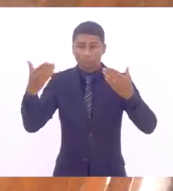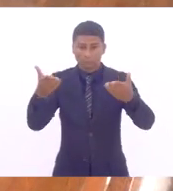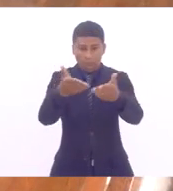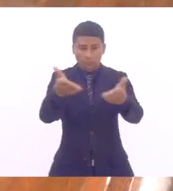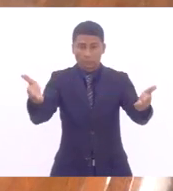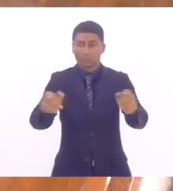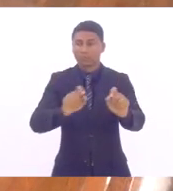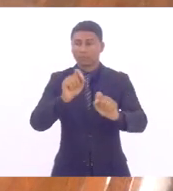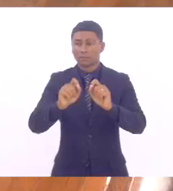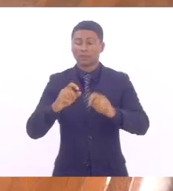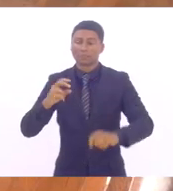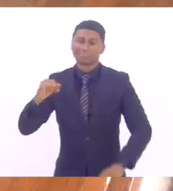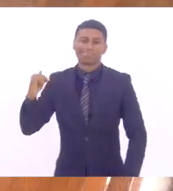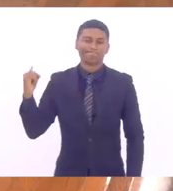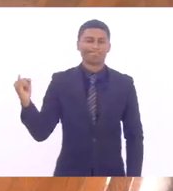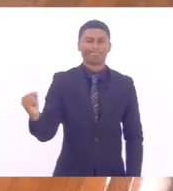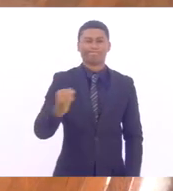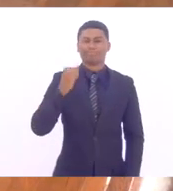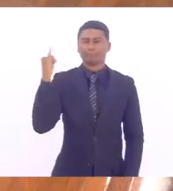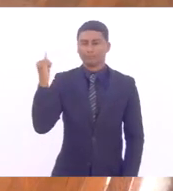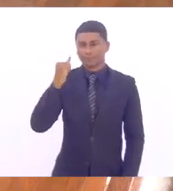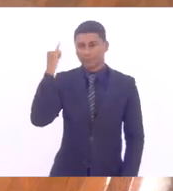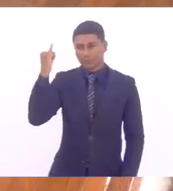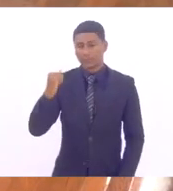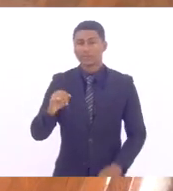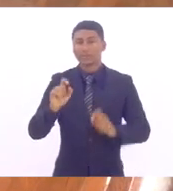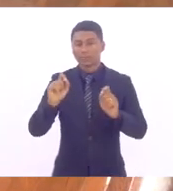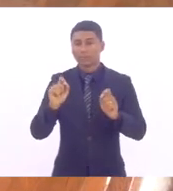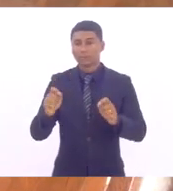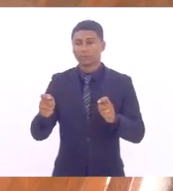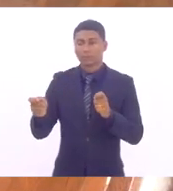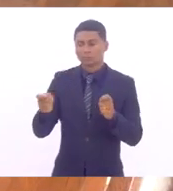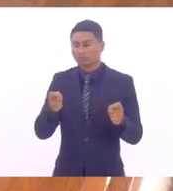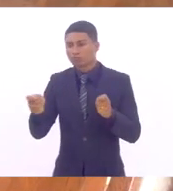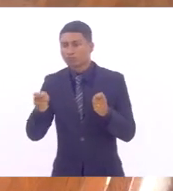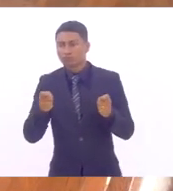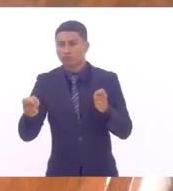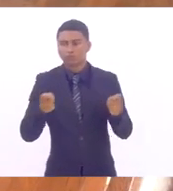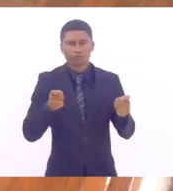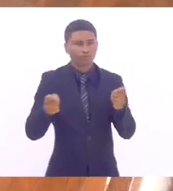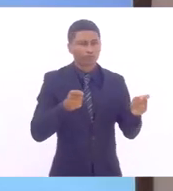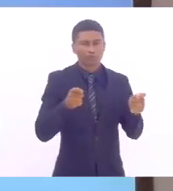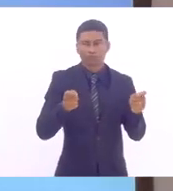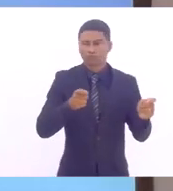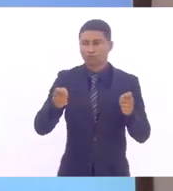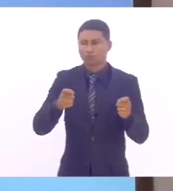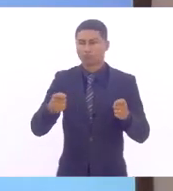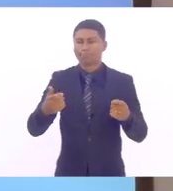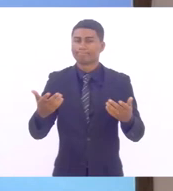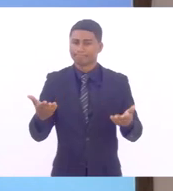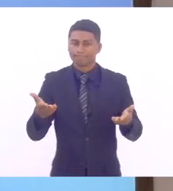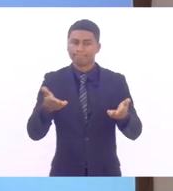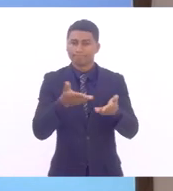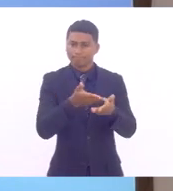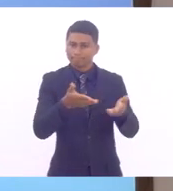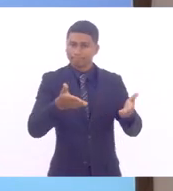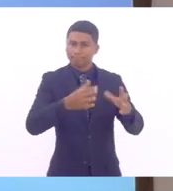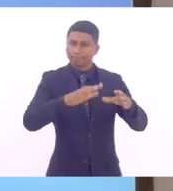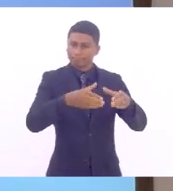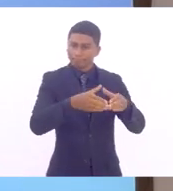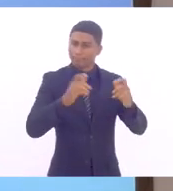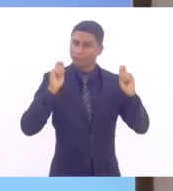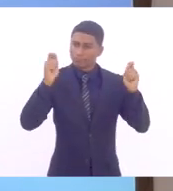importância de nós termos um controle administrativo sobre os integrantes das